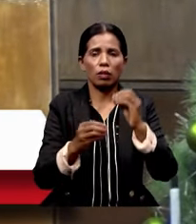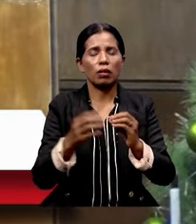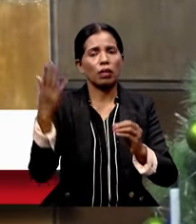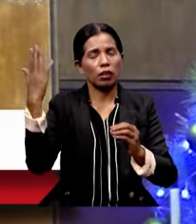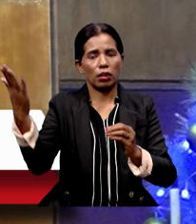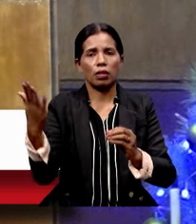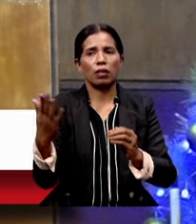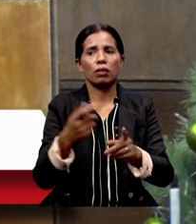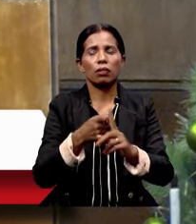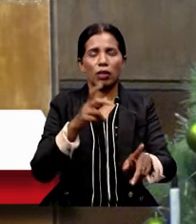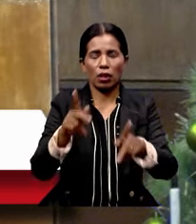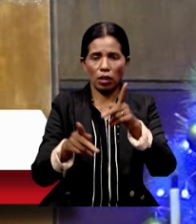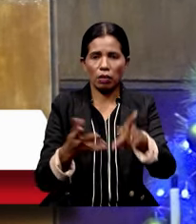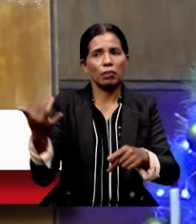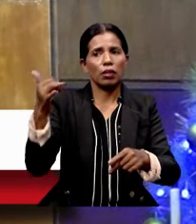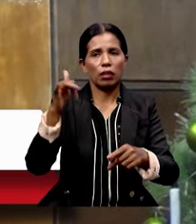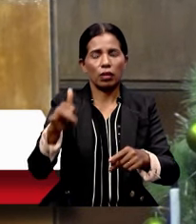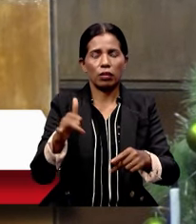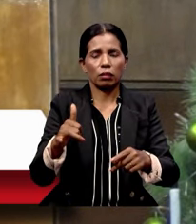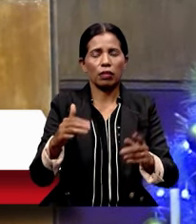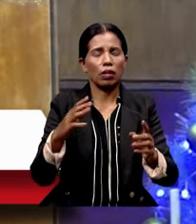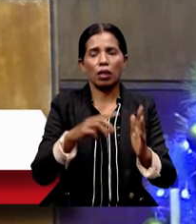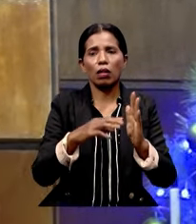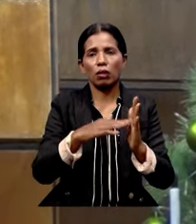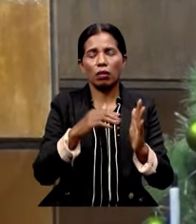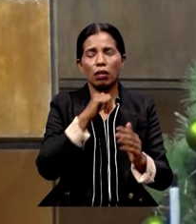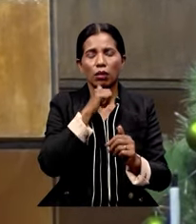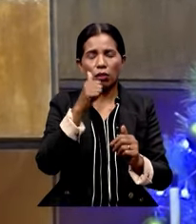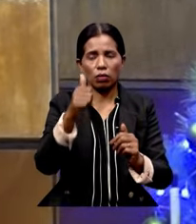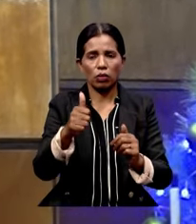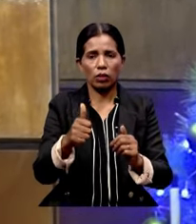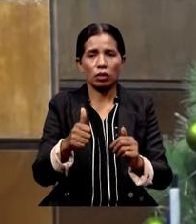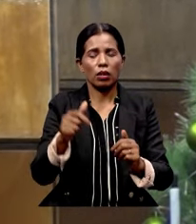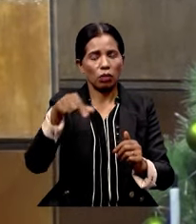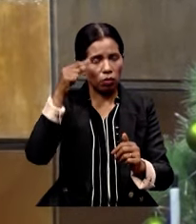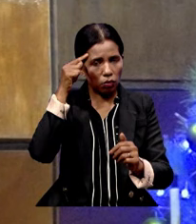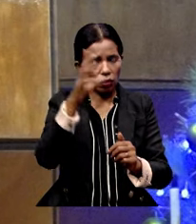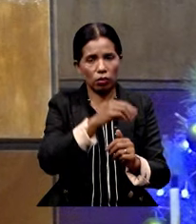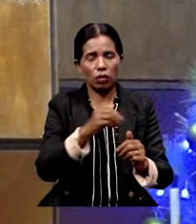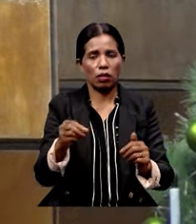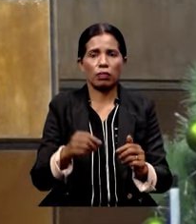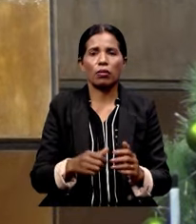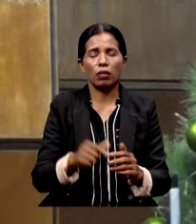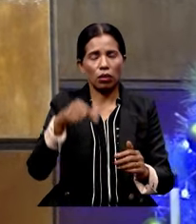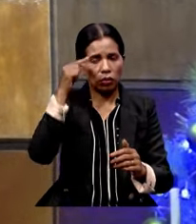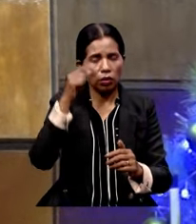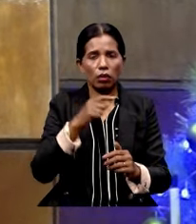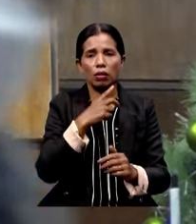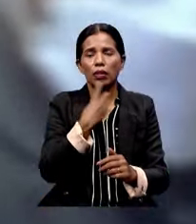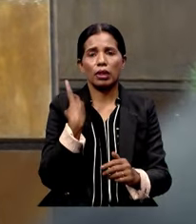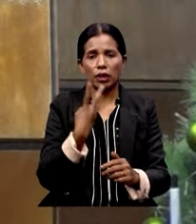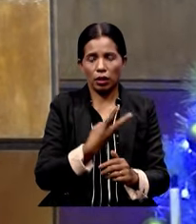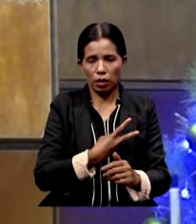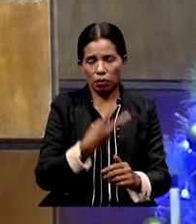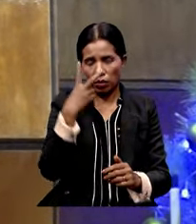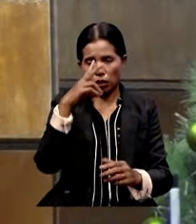e renevar se povo se nebe que pro governo com organizações não governamentais nebe que pro governo mas bem que está o ne e tamo